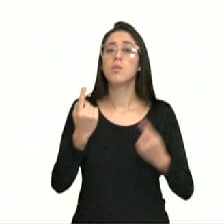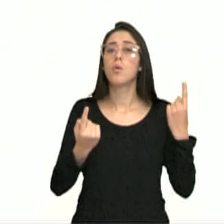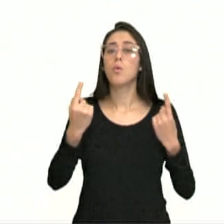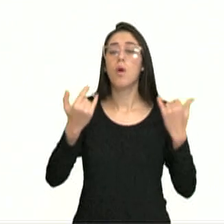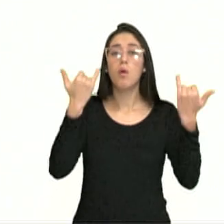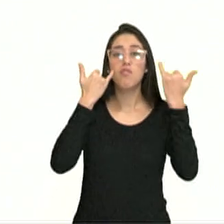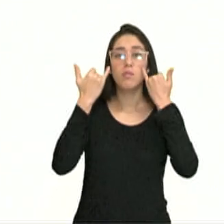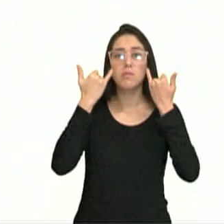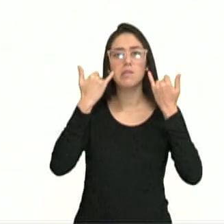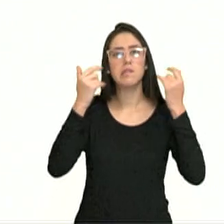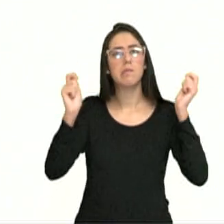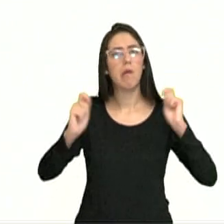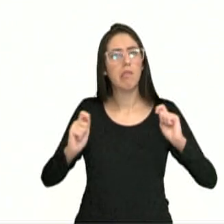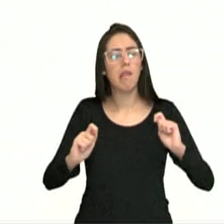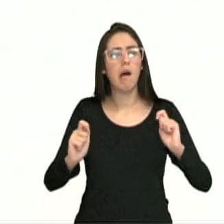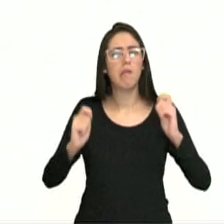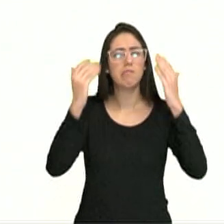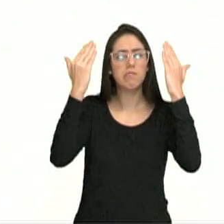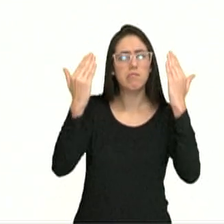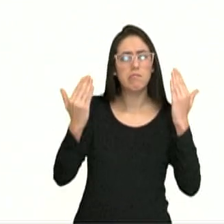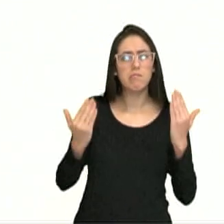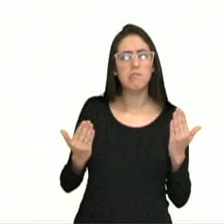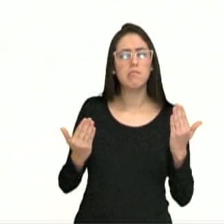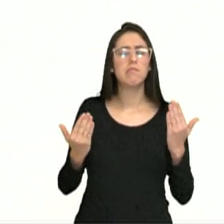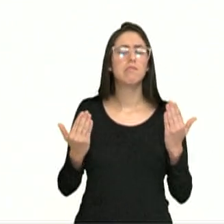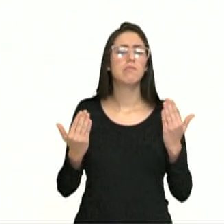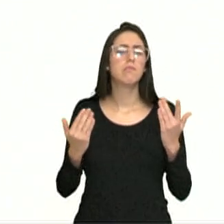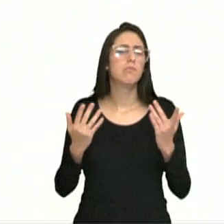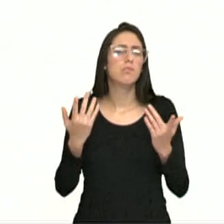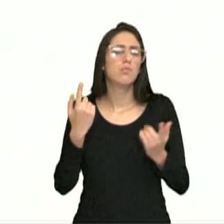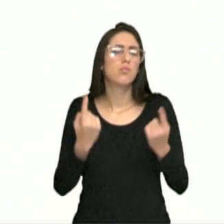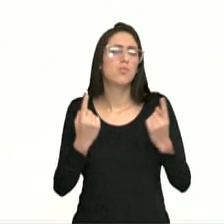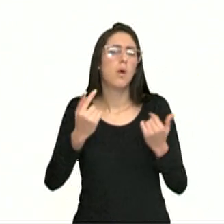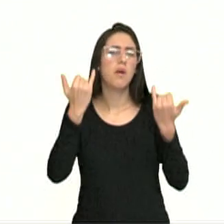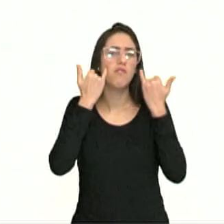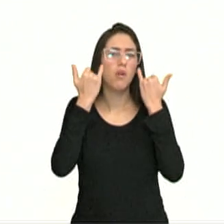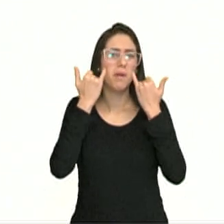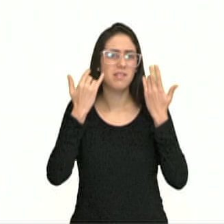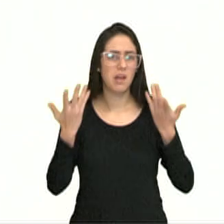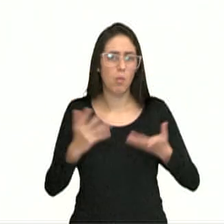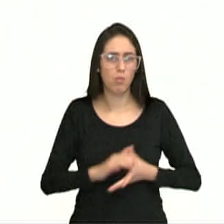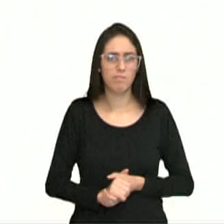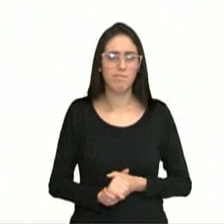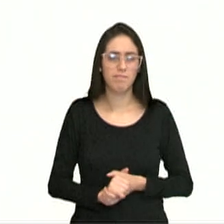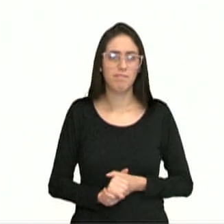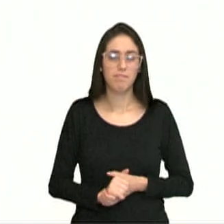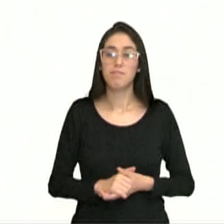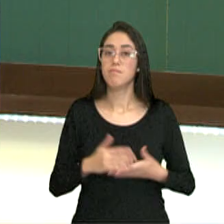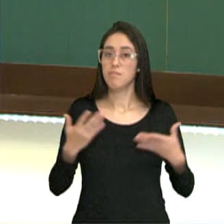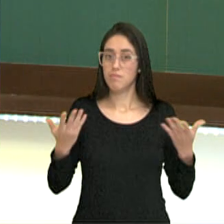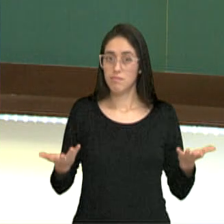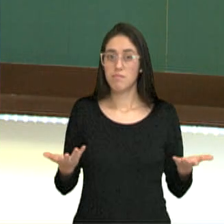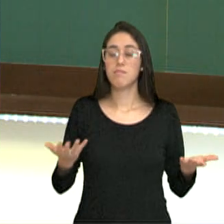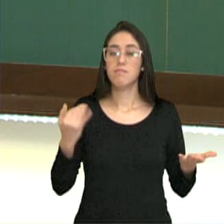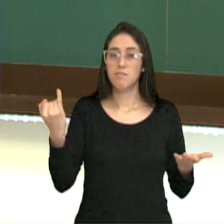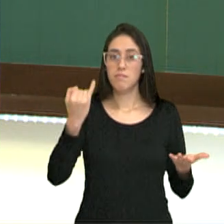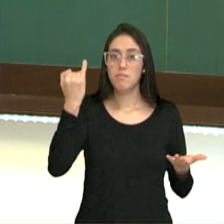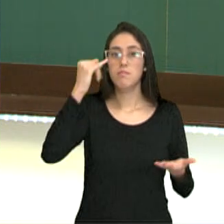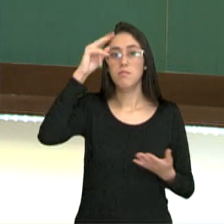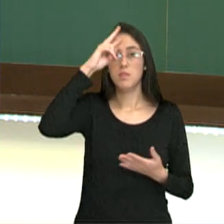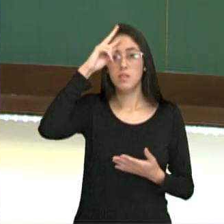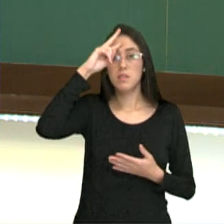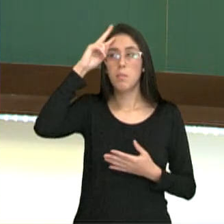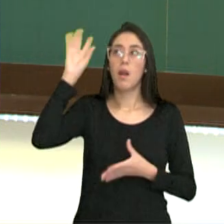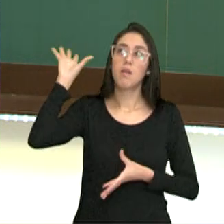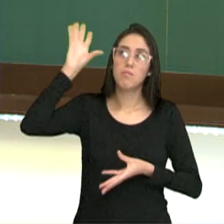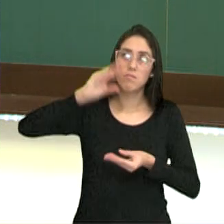podemos analisar, analisando o gráfico de uma função? Então também a gente vai relembrar aí